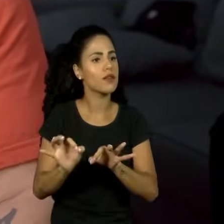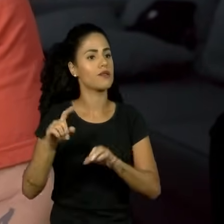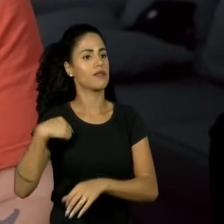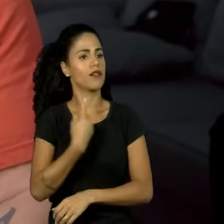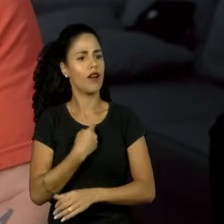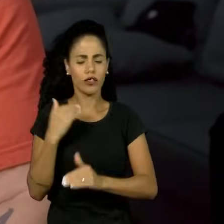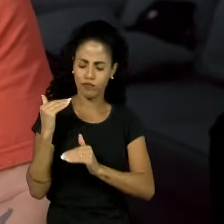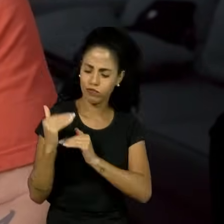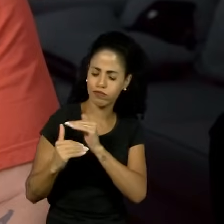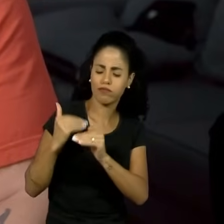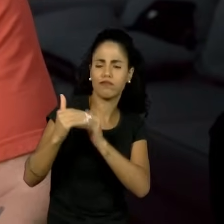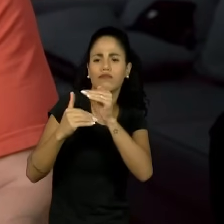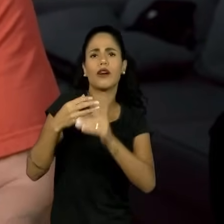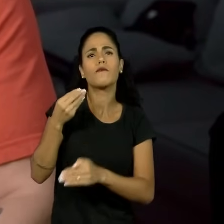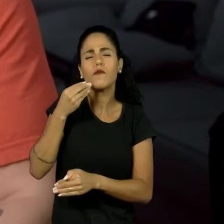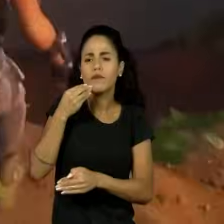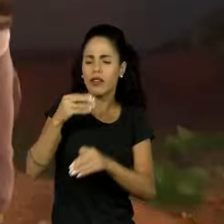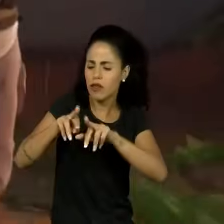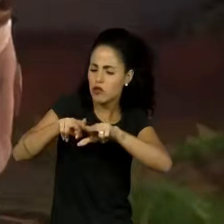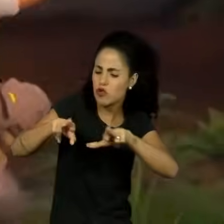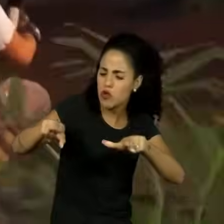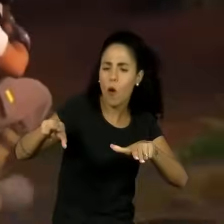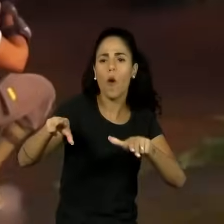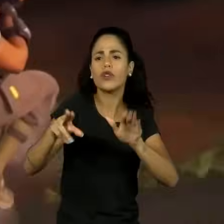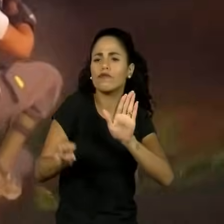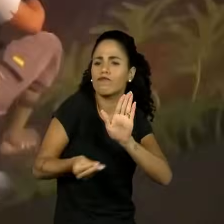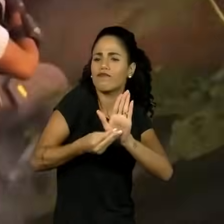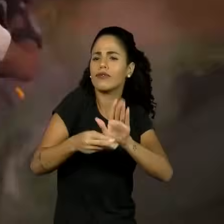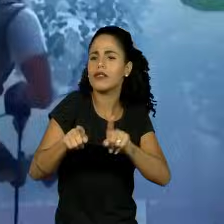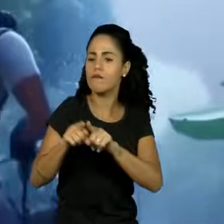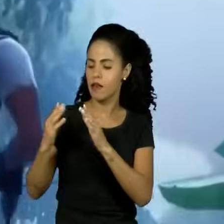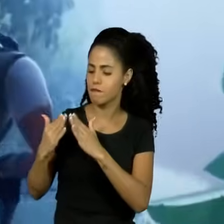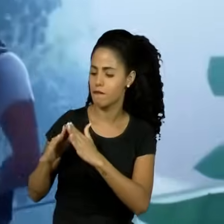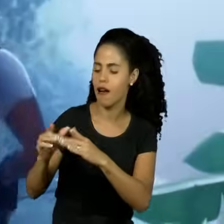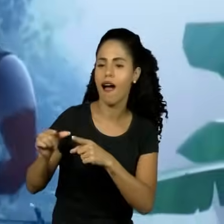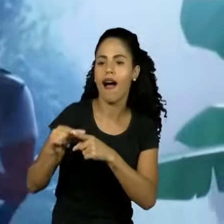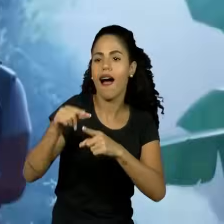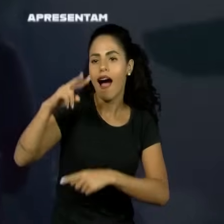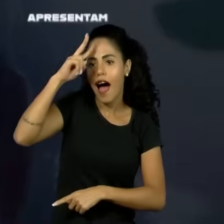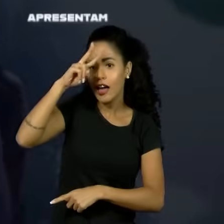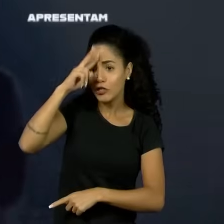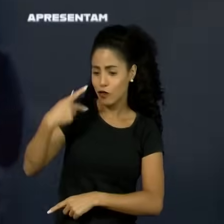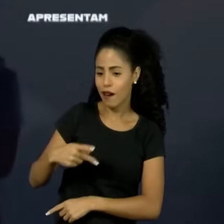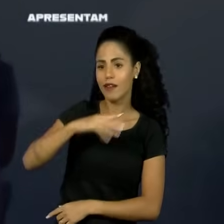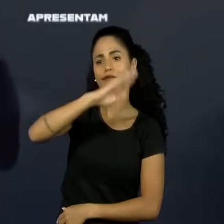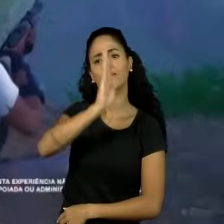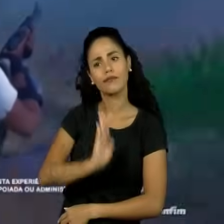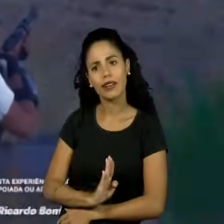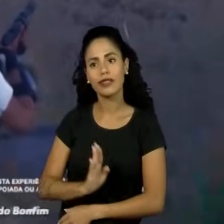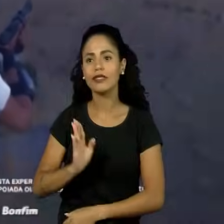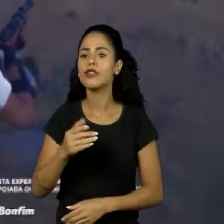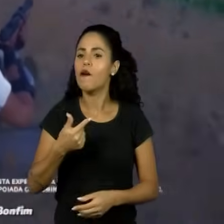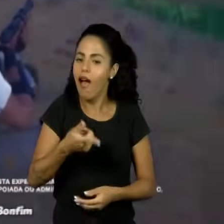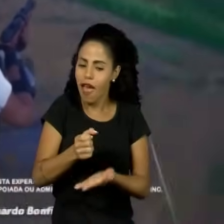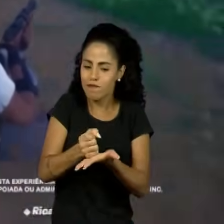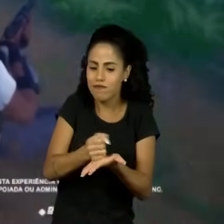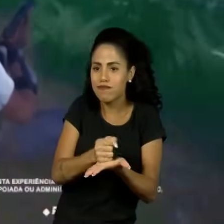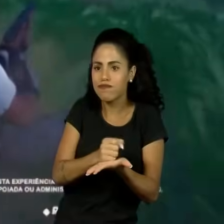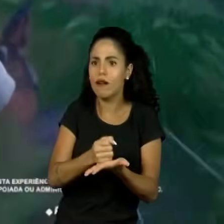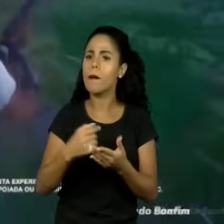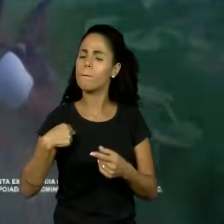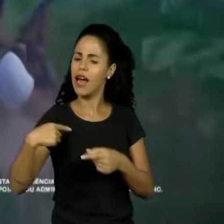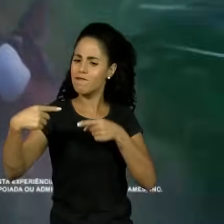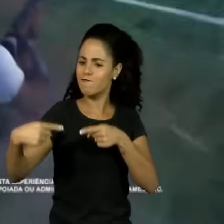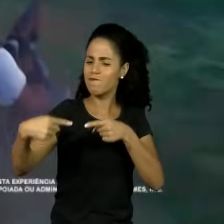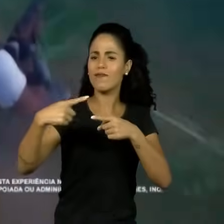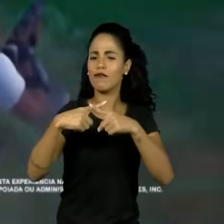aos poucos inserindo esses elementos de periferia, da história do Brasil. O game tem um caráter de competição,